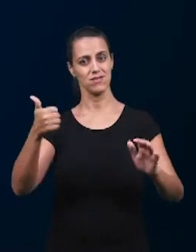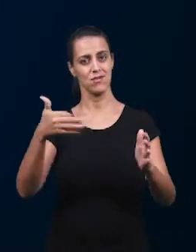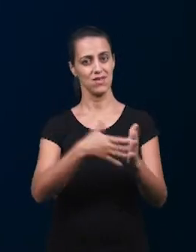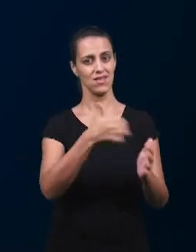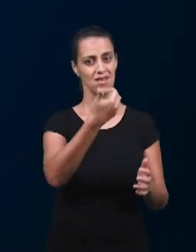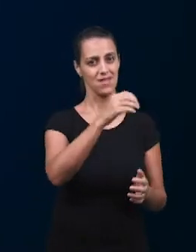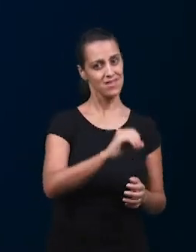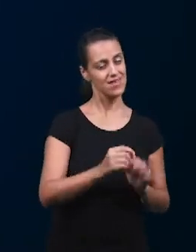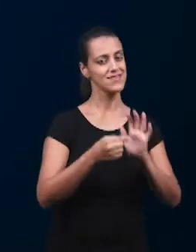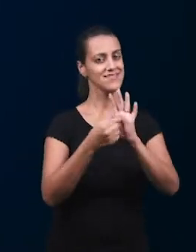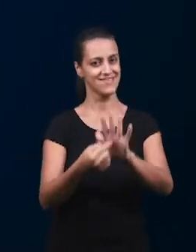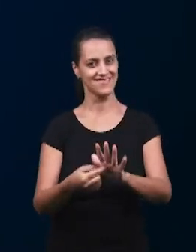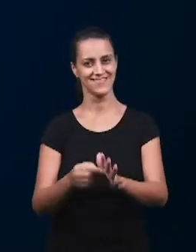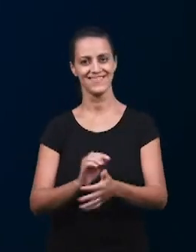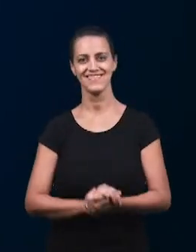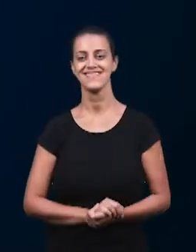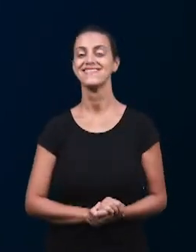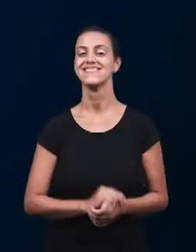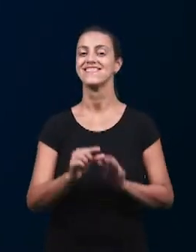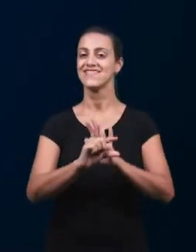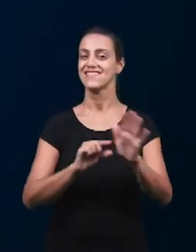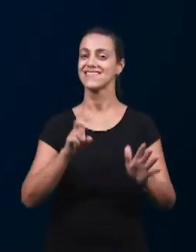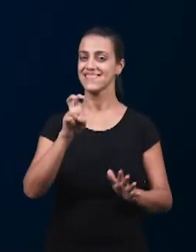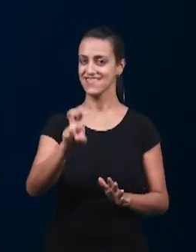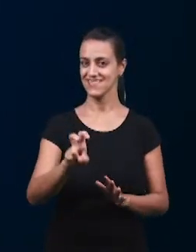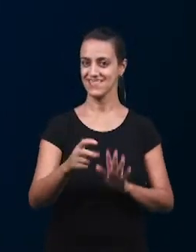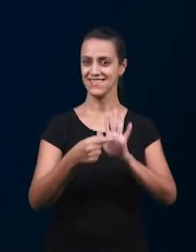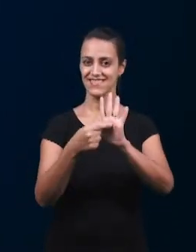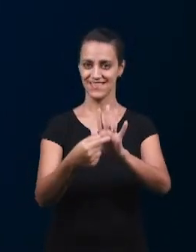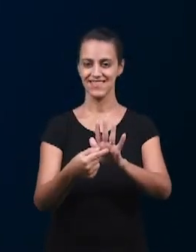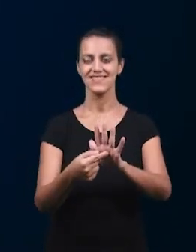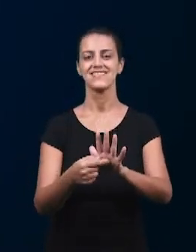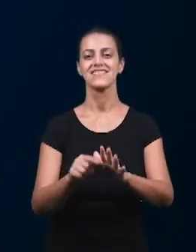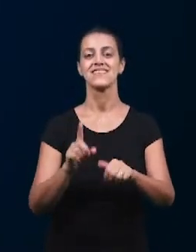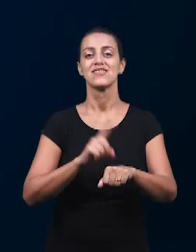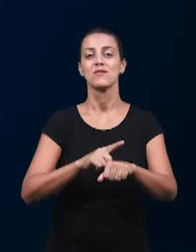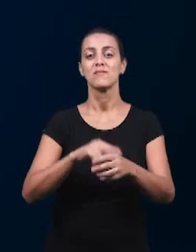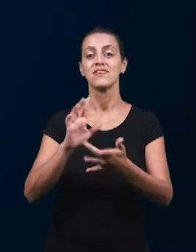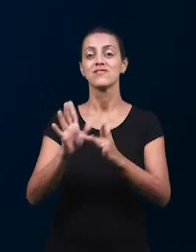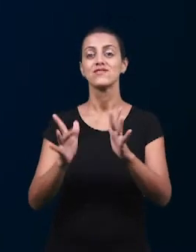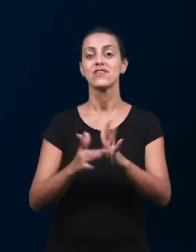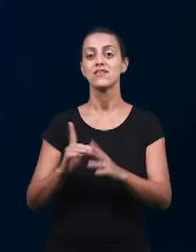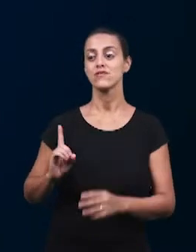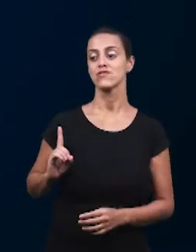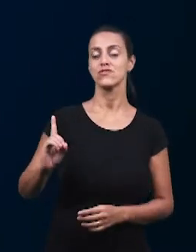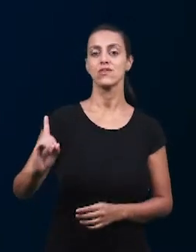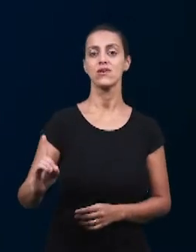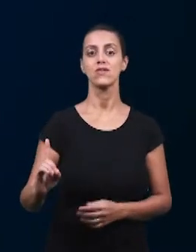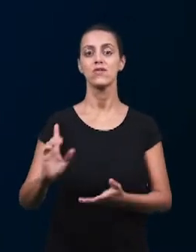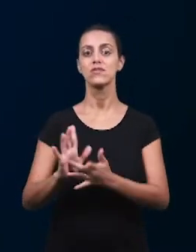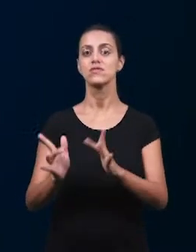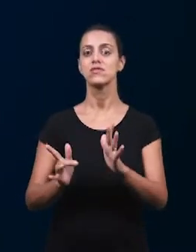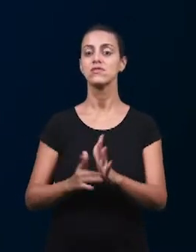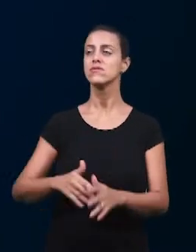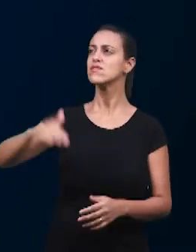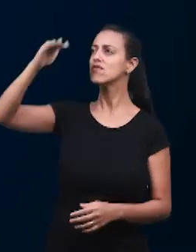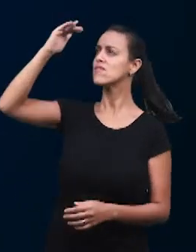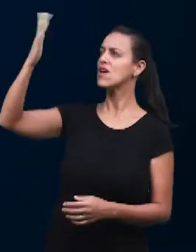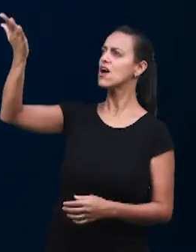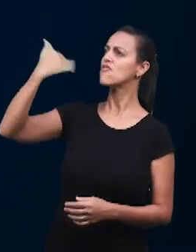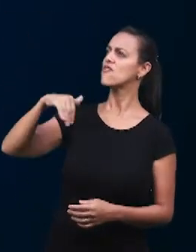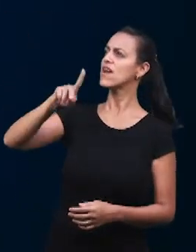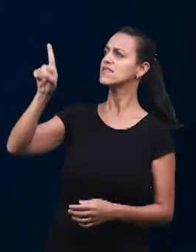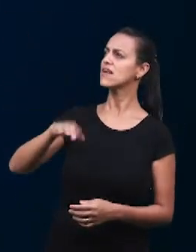dos versículos 1 ao 10, pode ser feita da seguinte forma. No versículo 5, que diz: Quando Jesus chegou àquele lugar, olhando para cima,